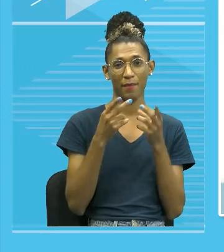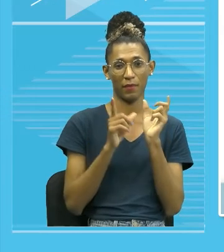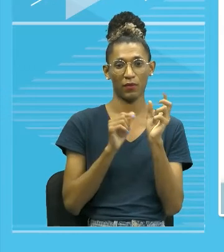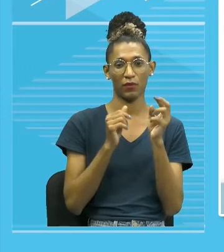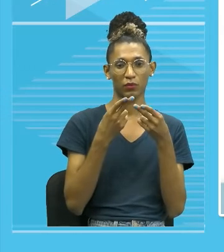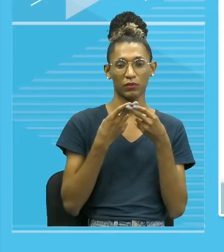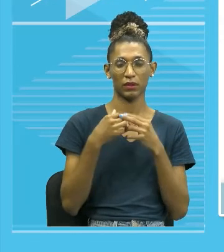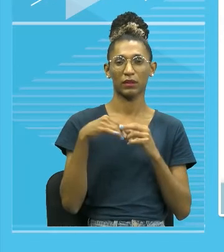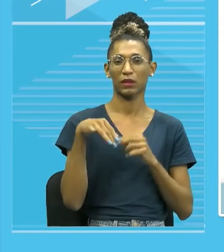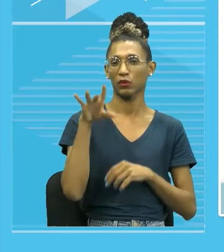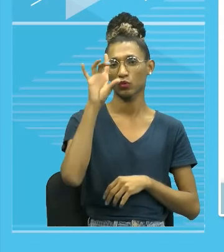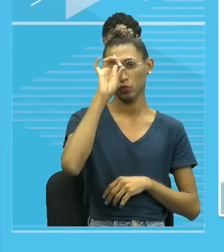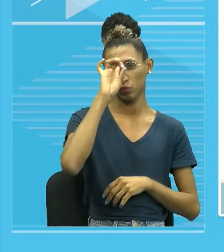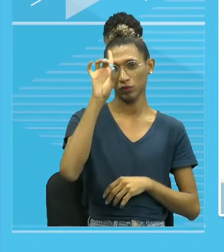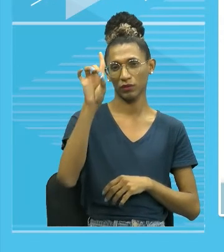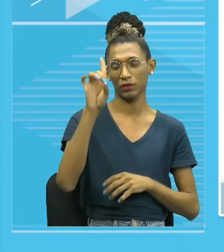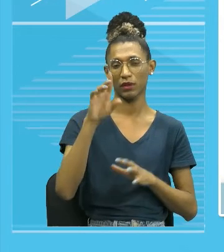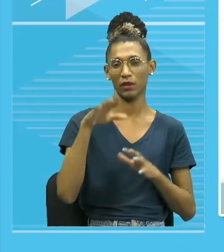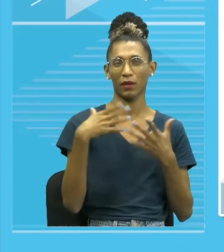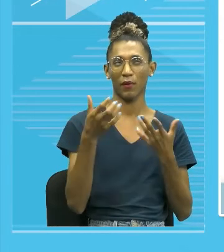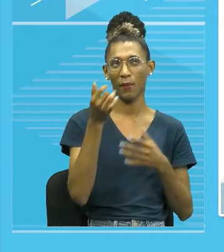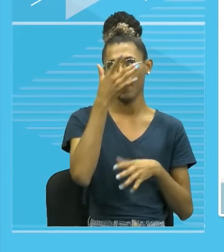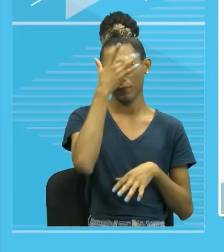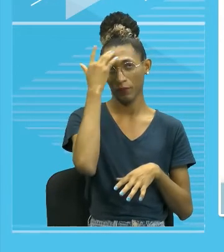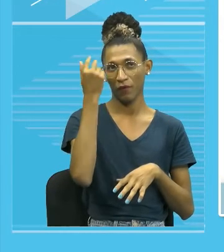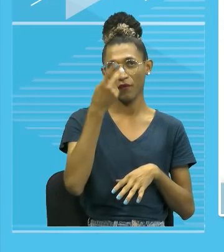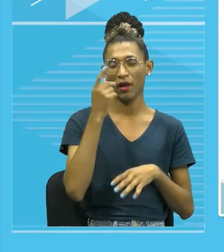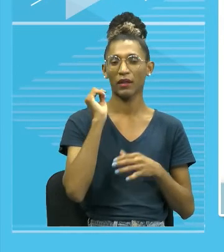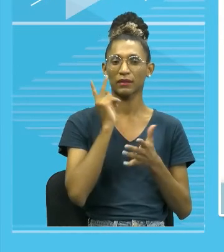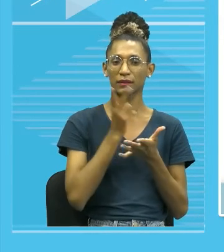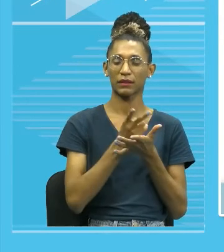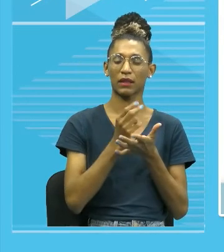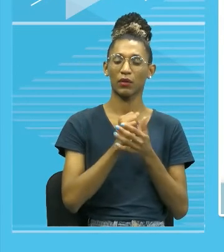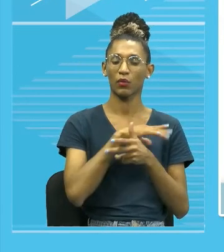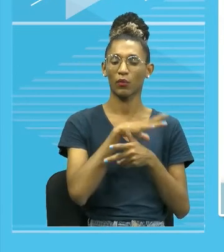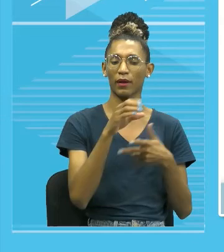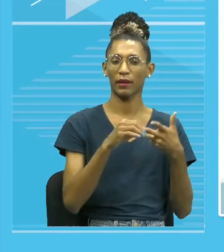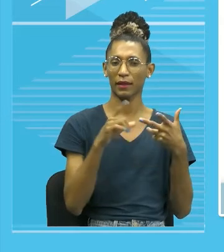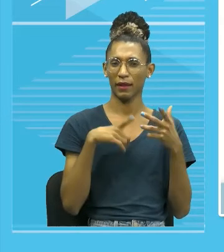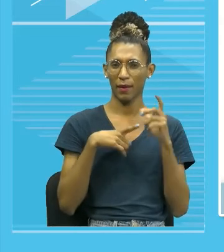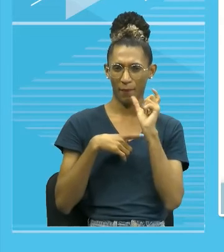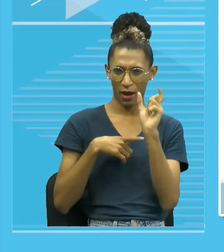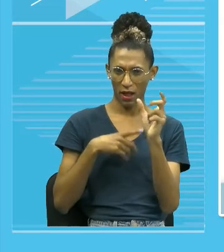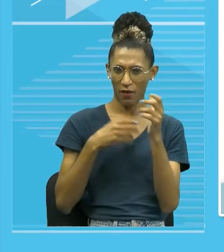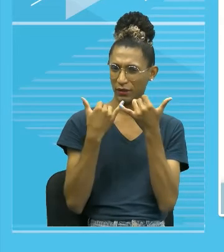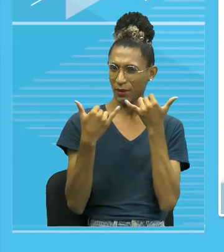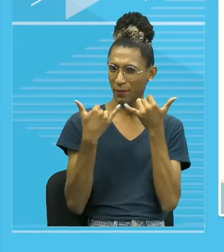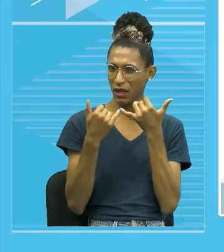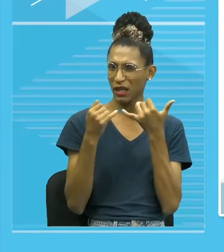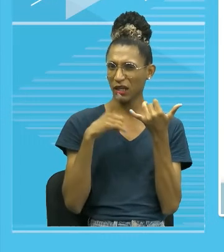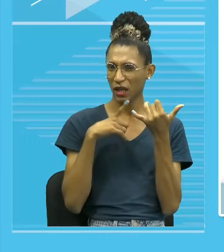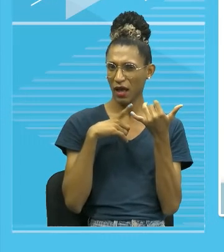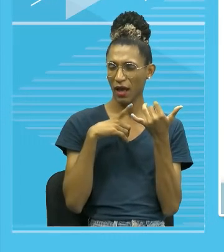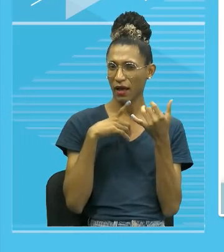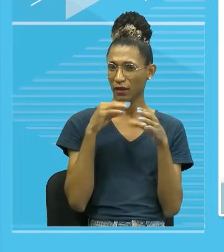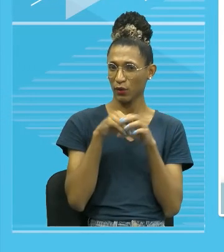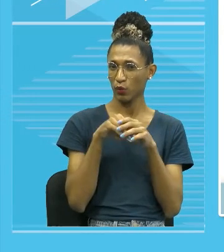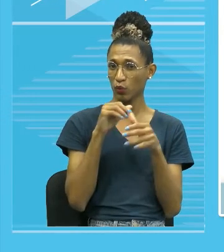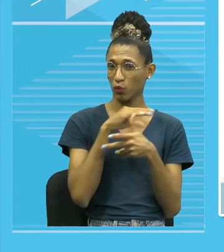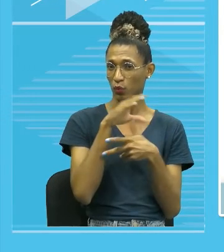tá o pessoal me fala assim ah cai muita falsa cognata no ENEM nunca é questão para você